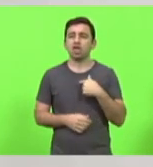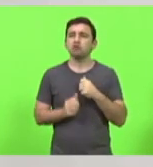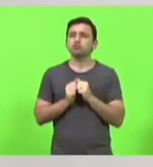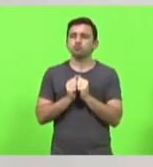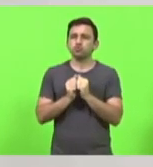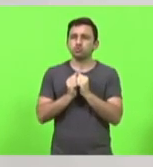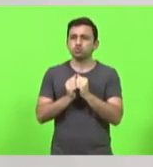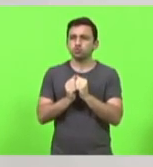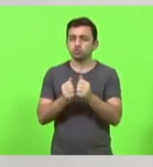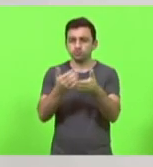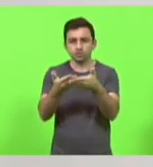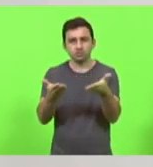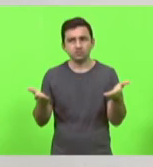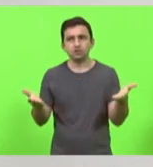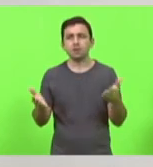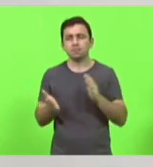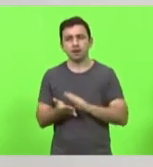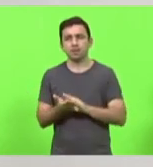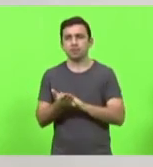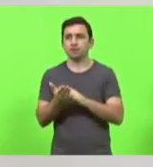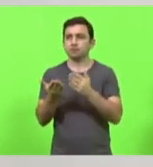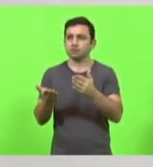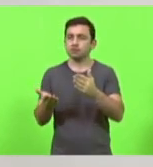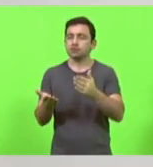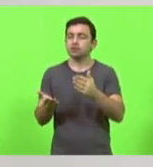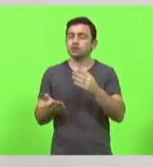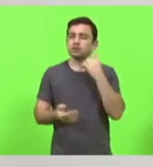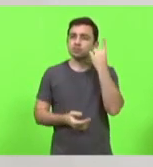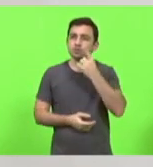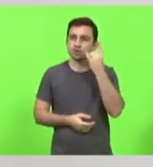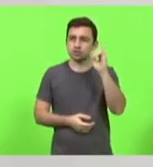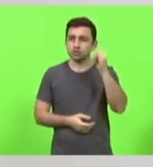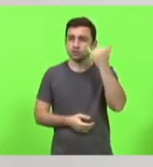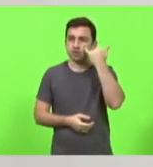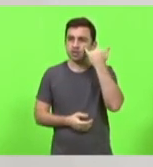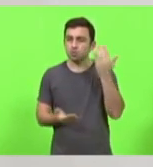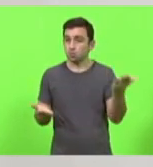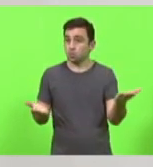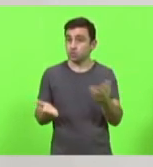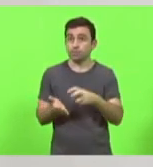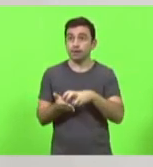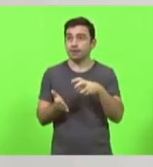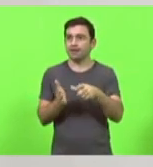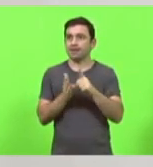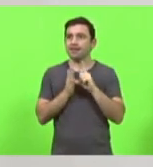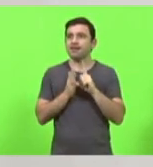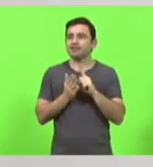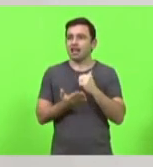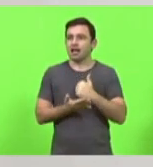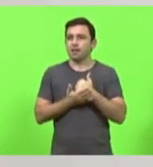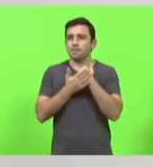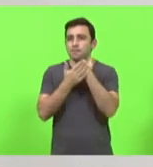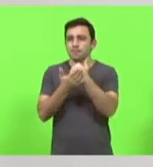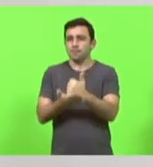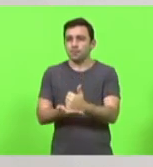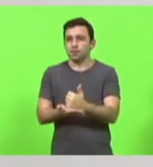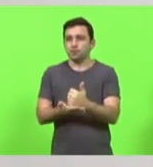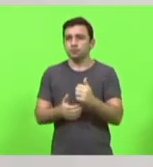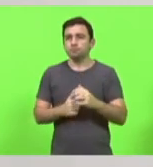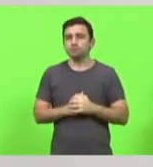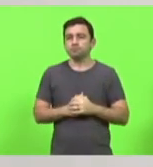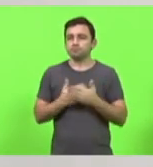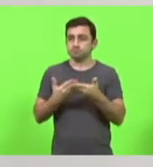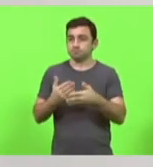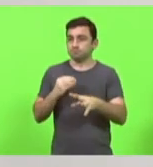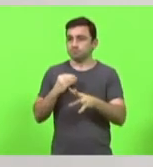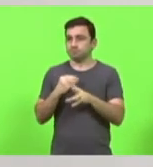estão com os senhores. Eu parabenizo o deputado Gessé, que hoje, cedinho, já tomou frente e escreveu ali um apoio. Eu estou aqui manifestando esse apoio à emenda